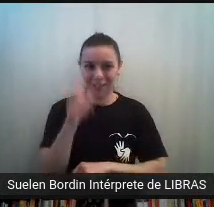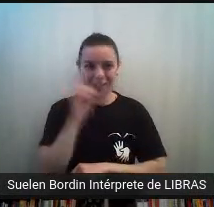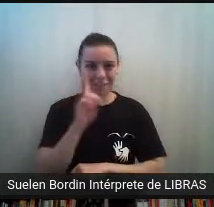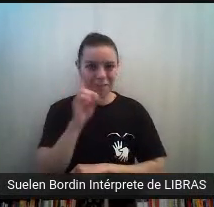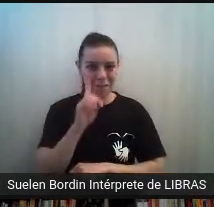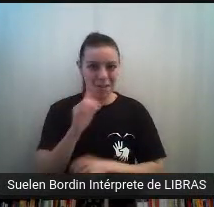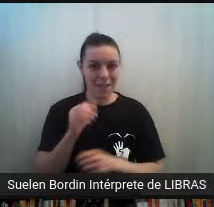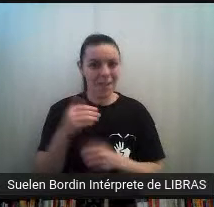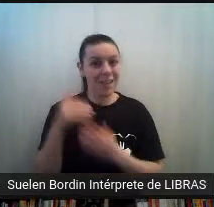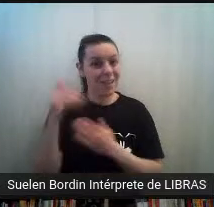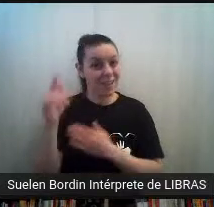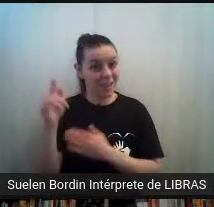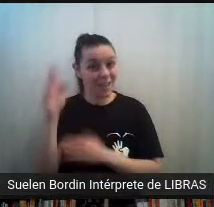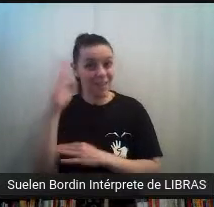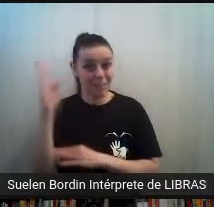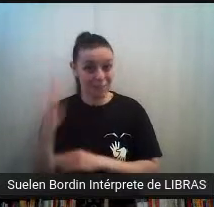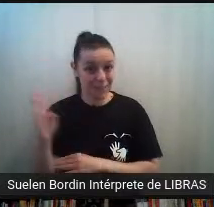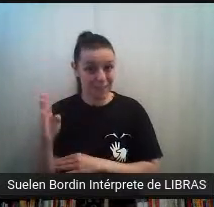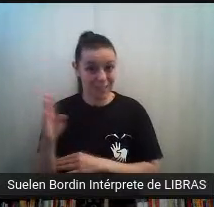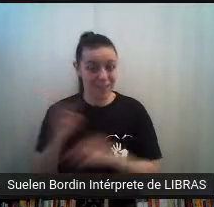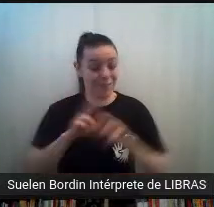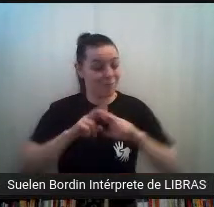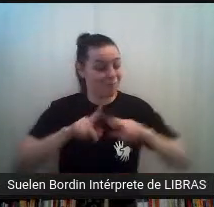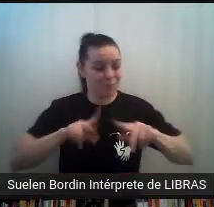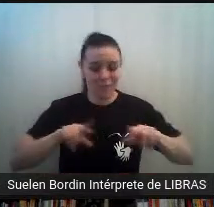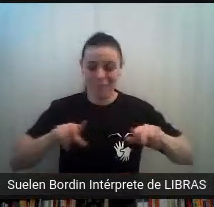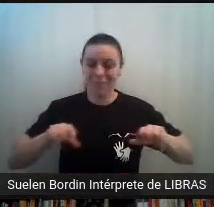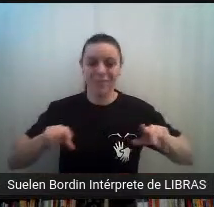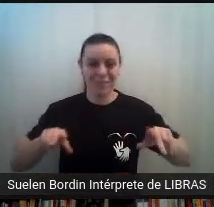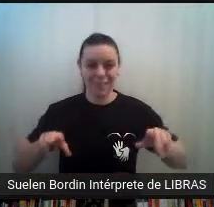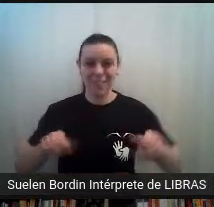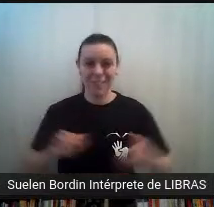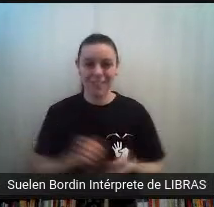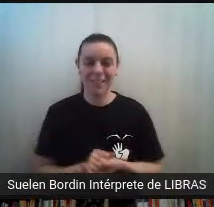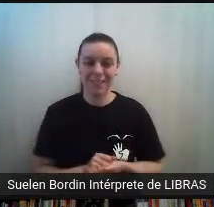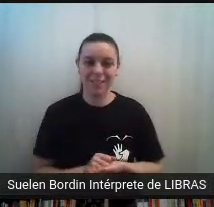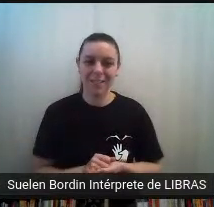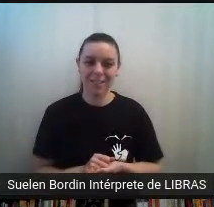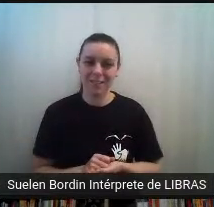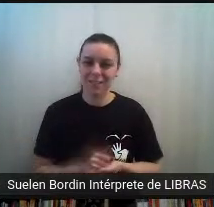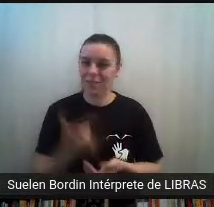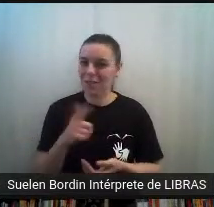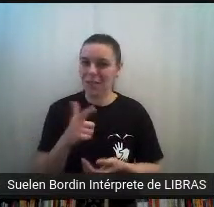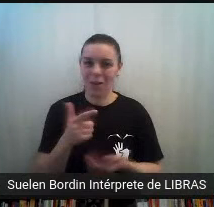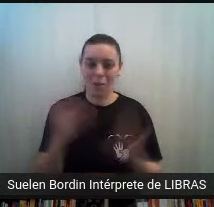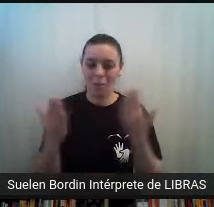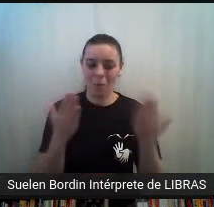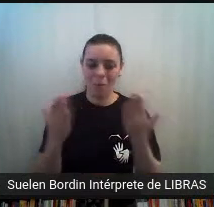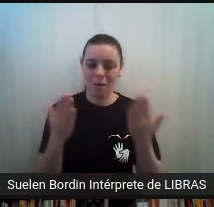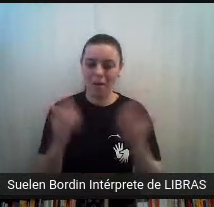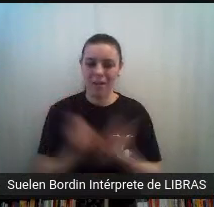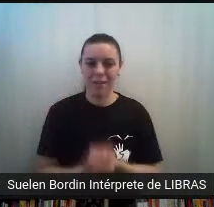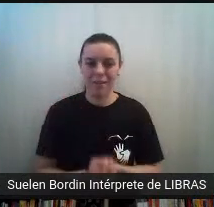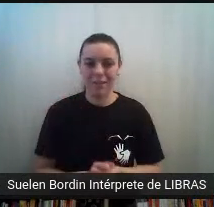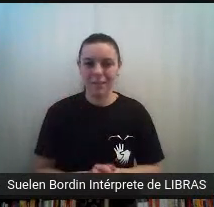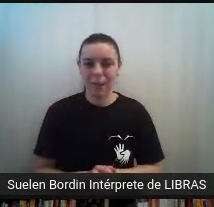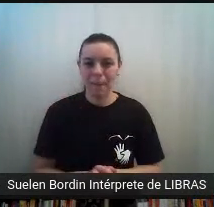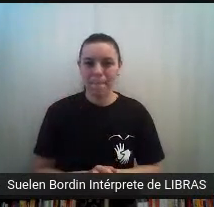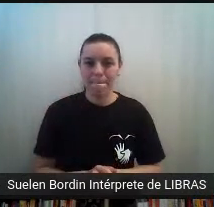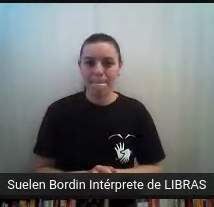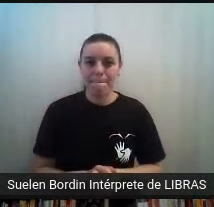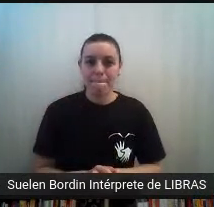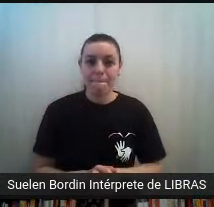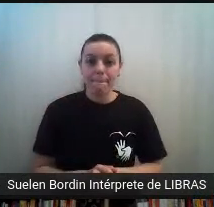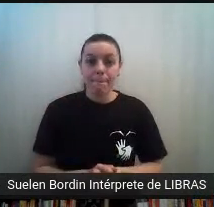é difícil. É. E foi muito difícil vocês sair